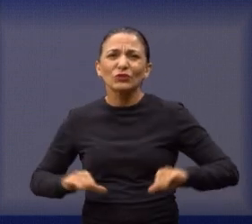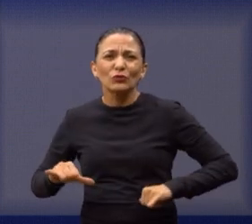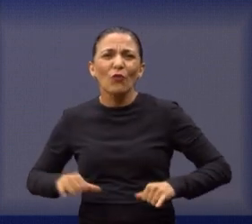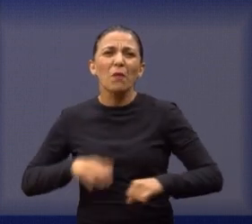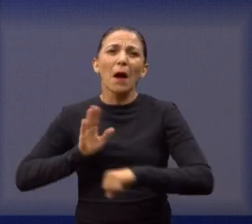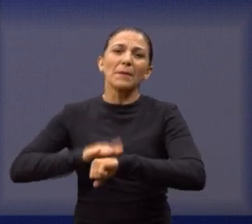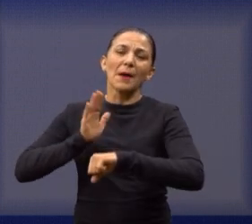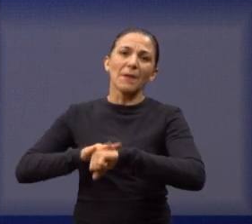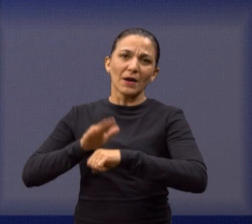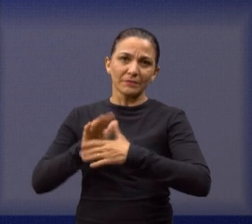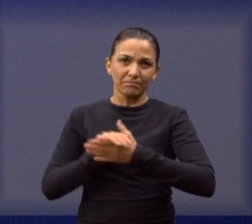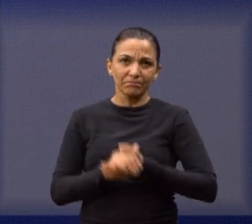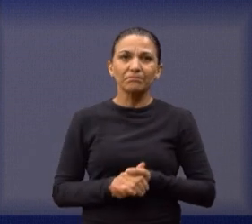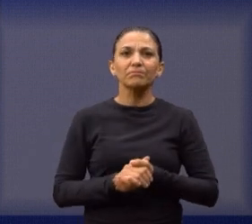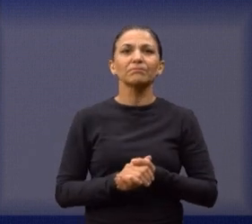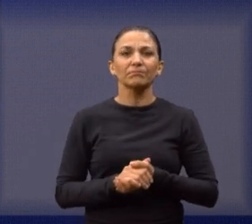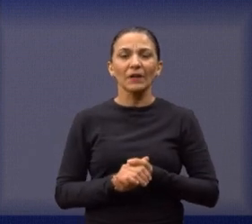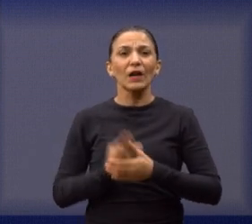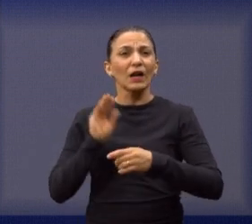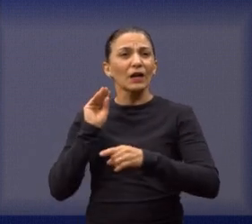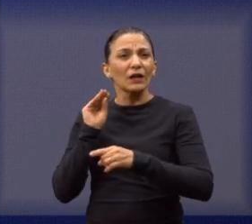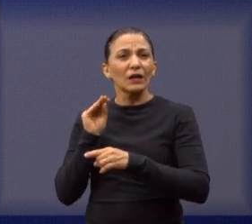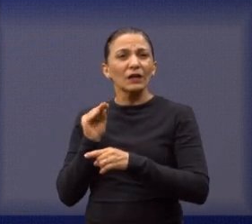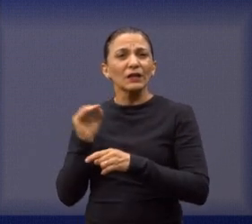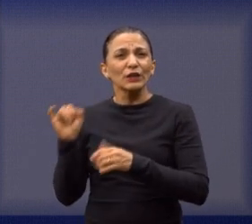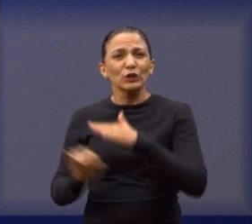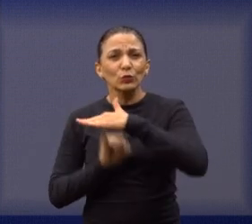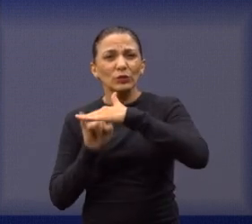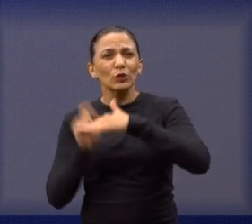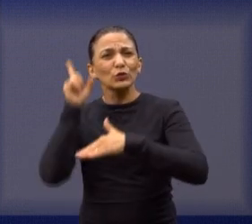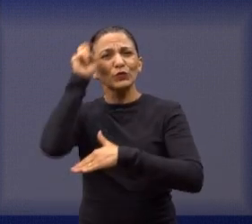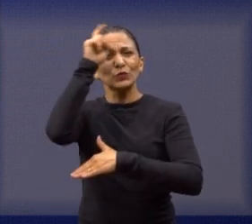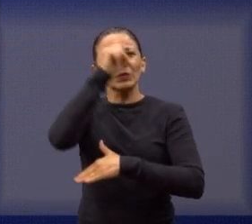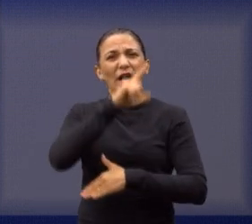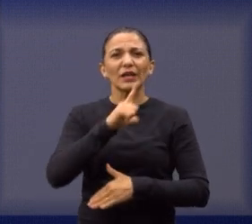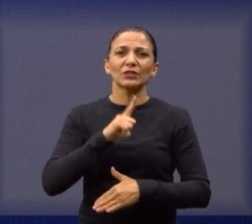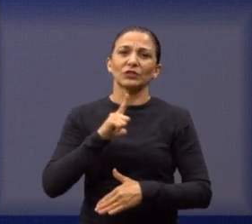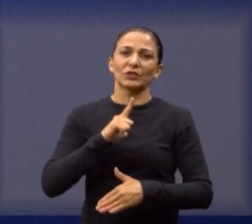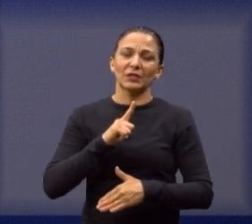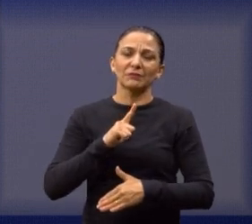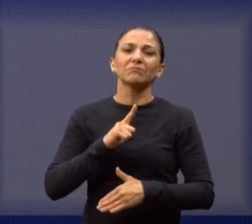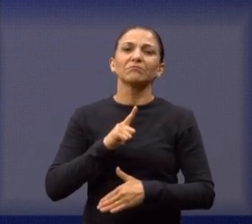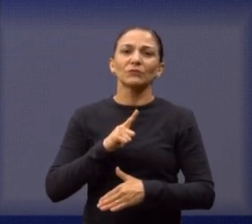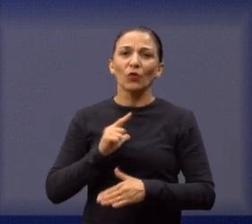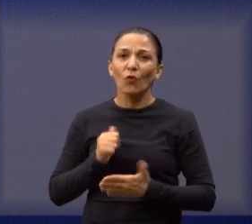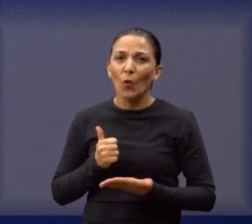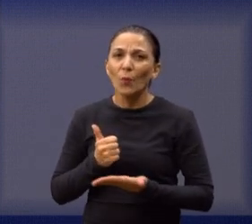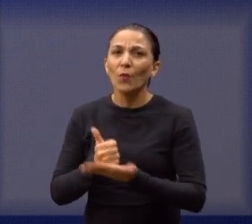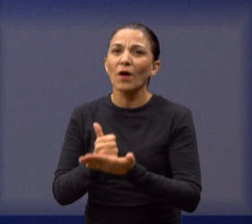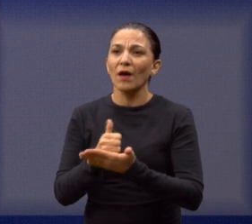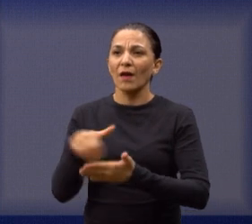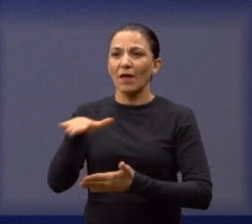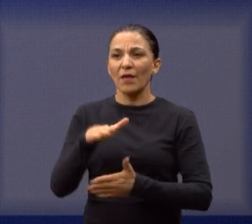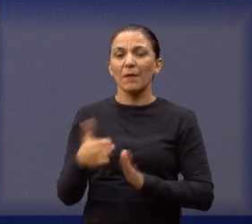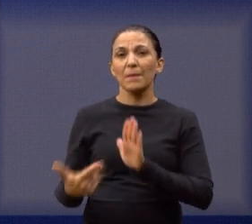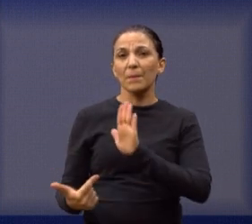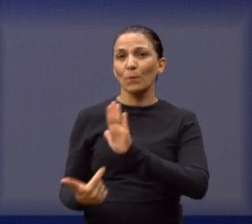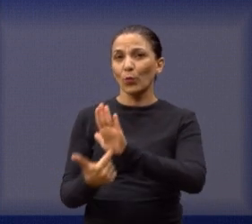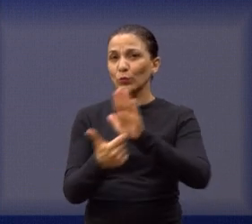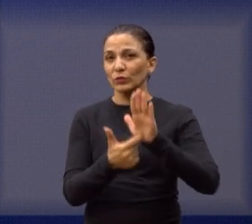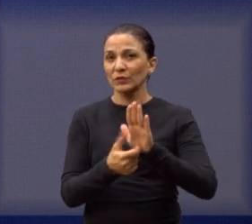por isso é muito importante a união desta casa e prol dessas entidades e quero destacar